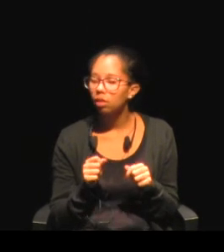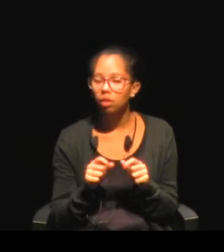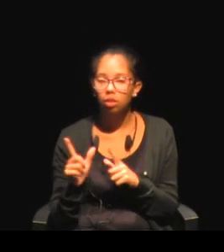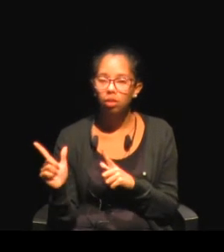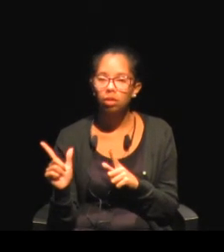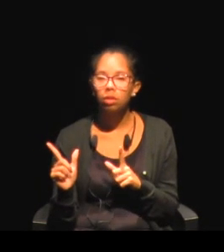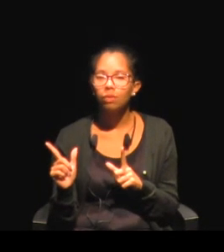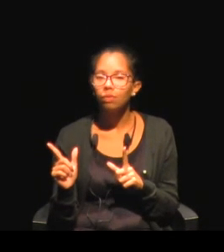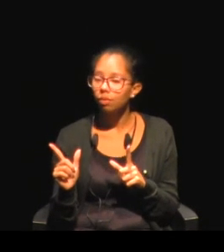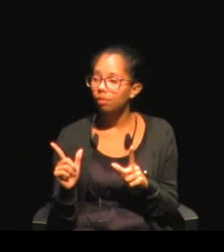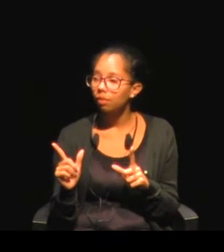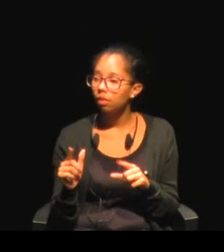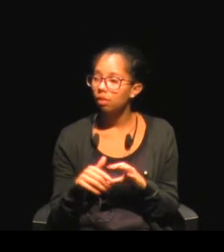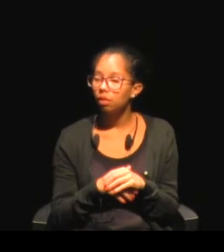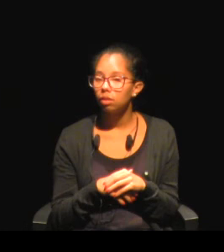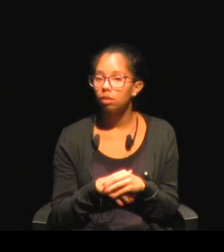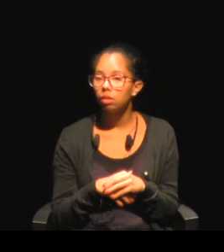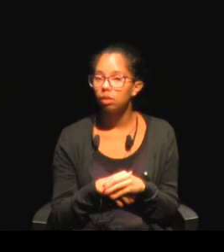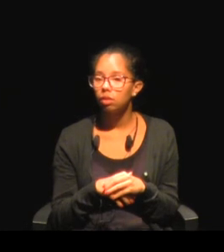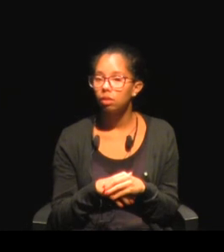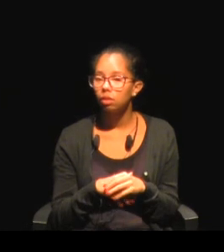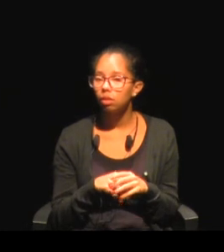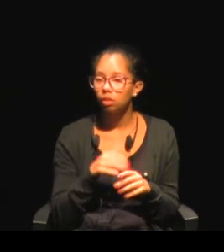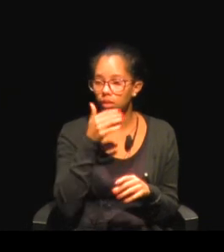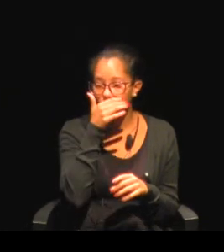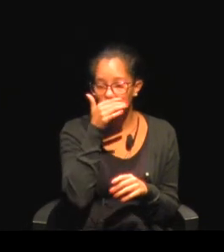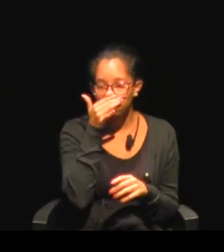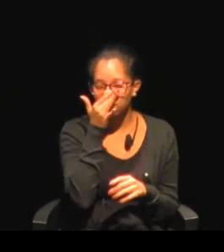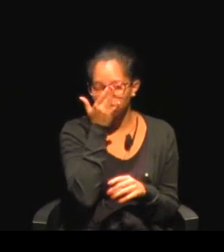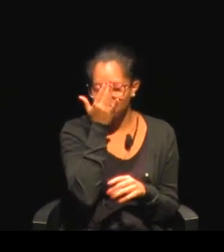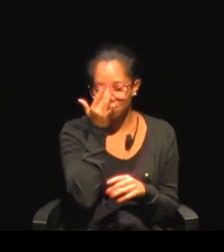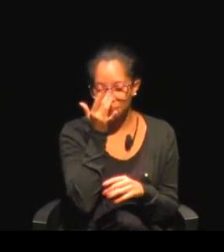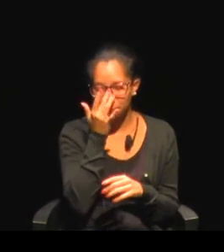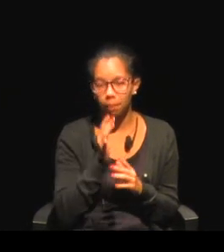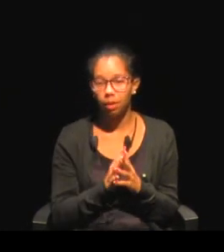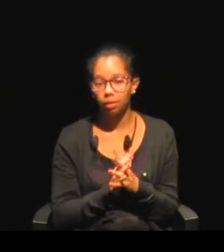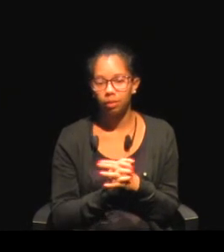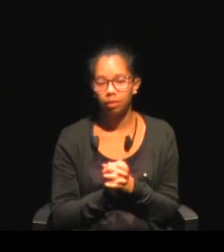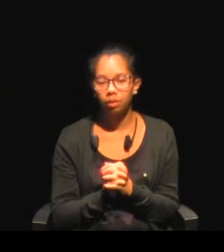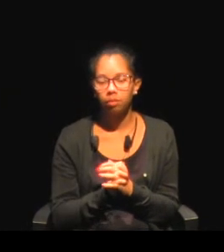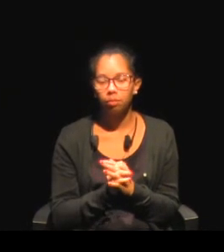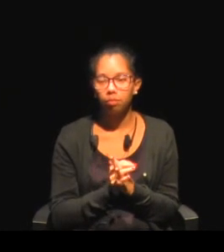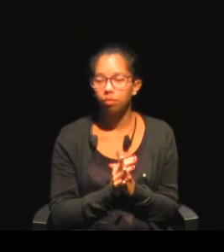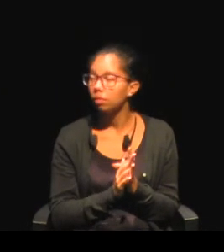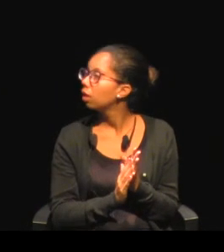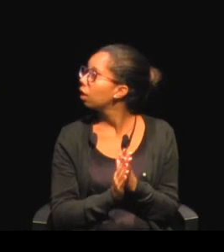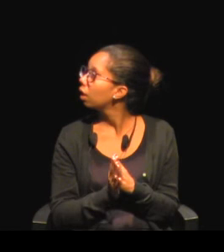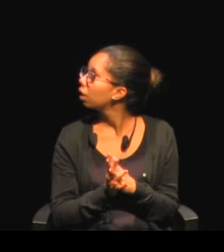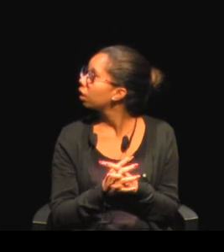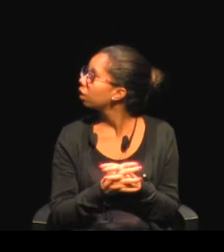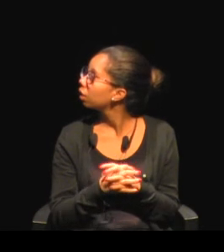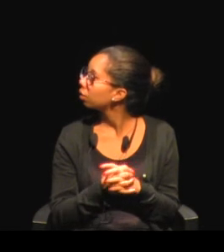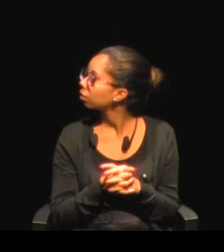a gente foi conhecer isso aqui, é a primeira instalação que eles tinham do CTN aí. A gente